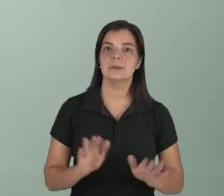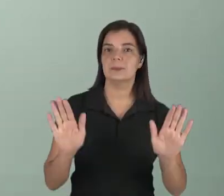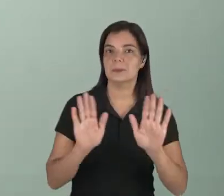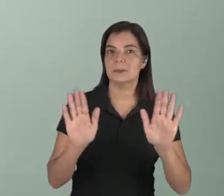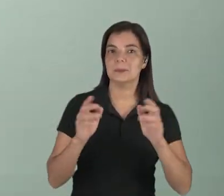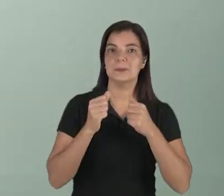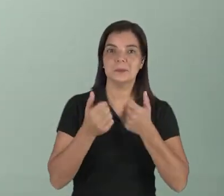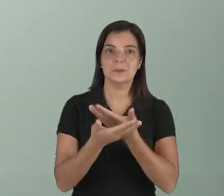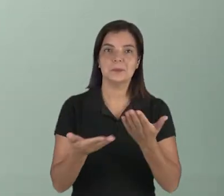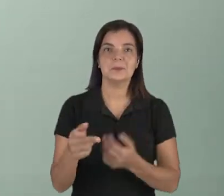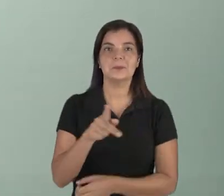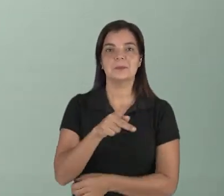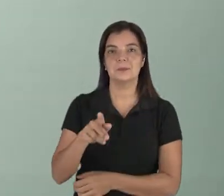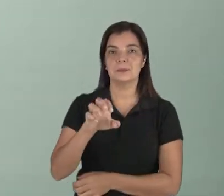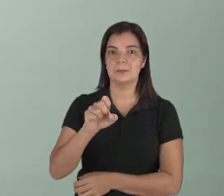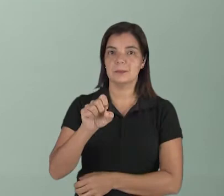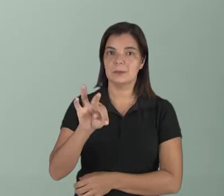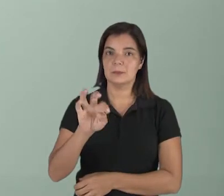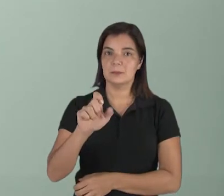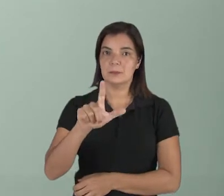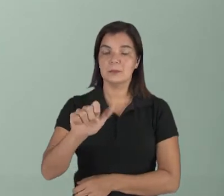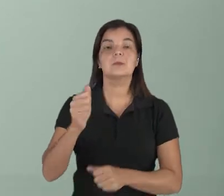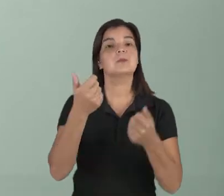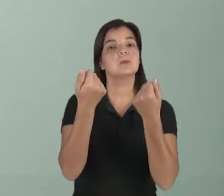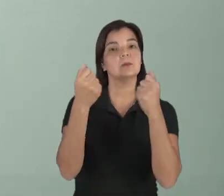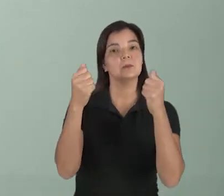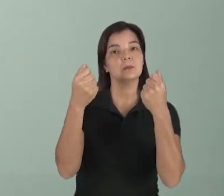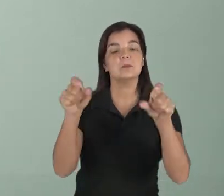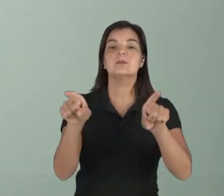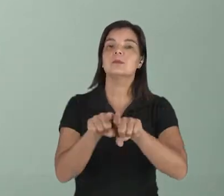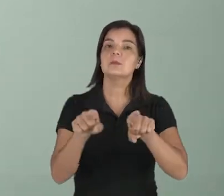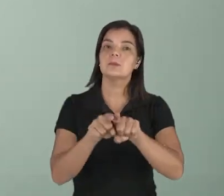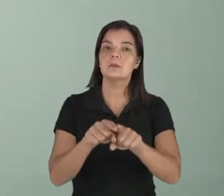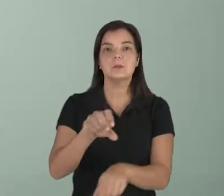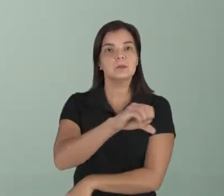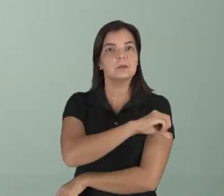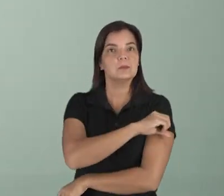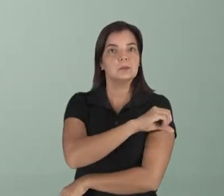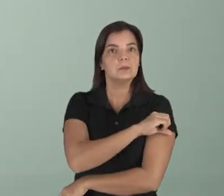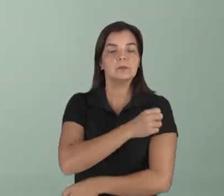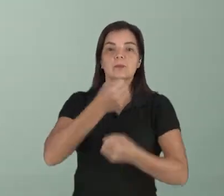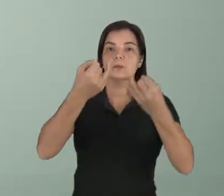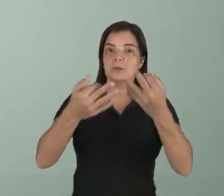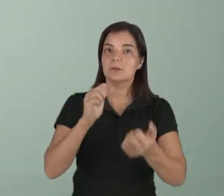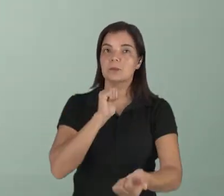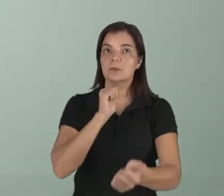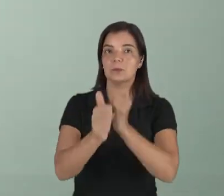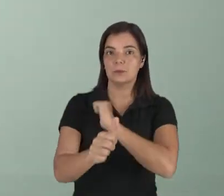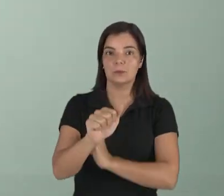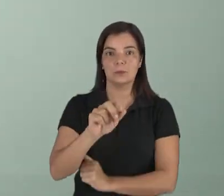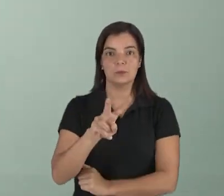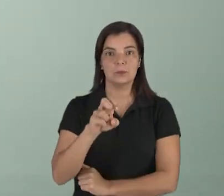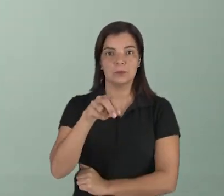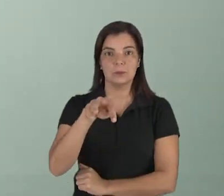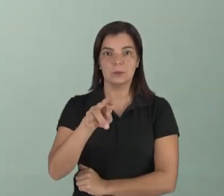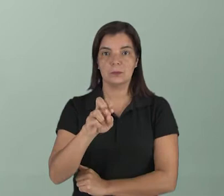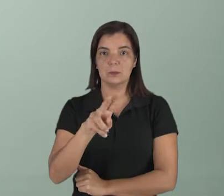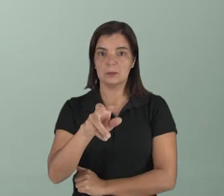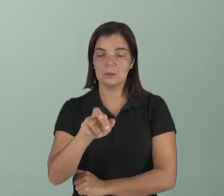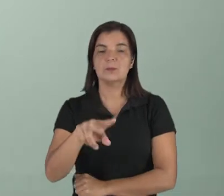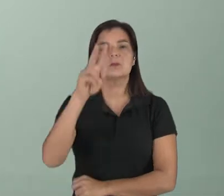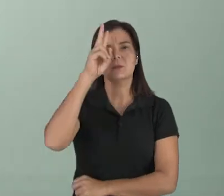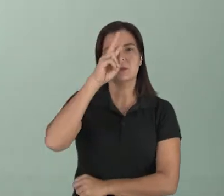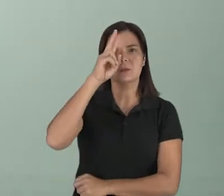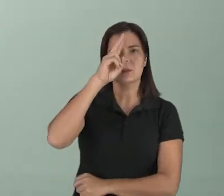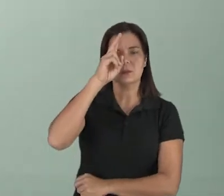Olá, tudo bem? Eu sou a professora Estela, professora de Educação Física, e para o nono ano hoje nós vamos falar sobre os esportes de aventura, né? Lembra que a gente